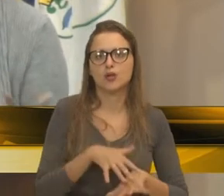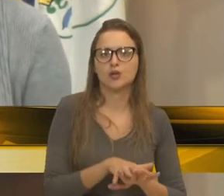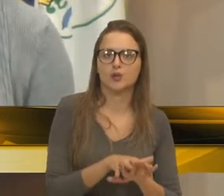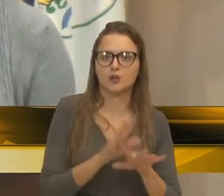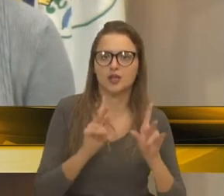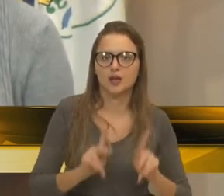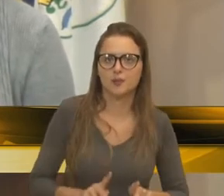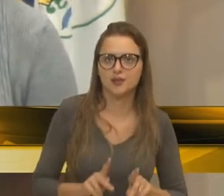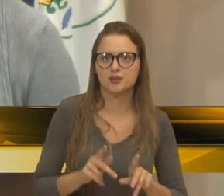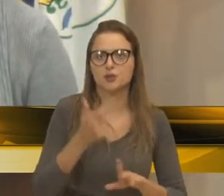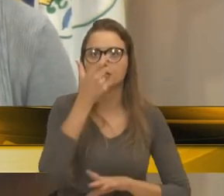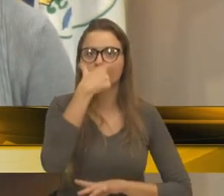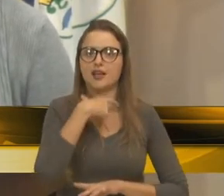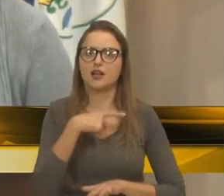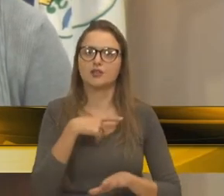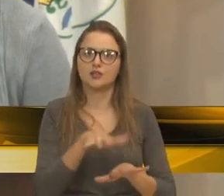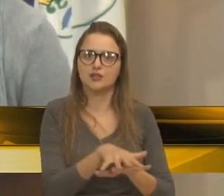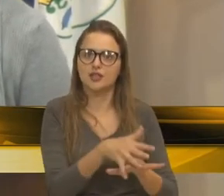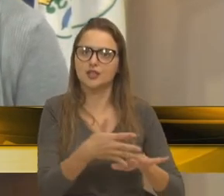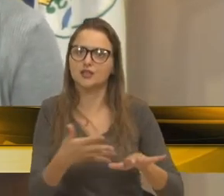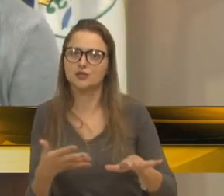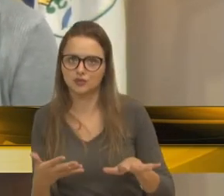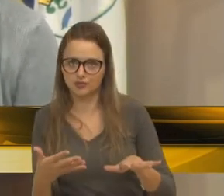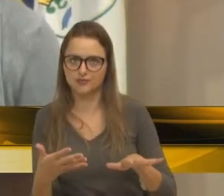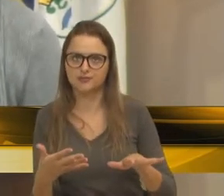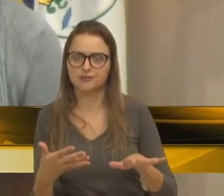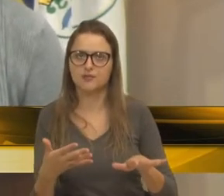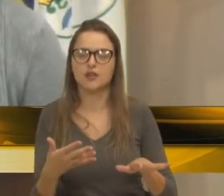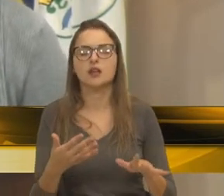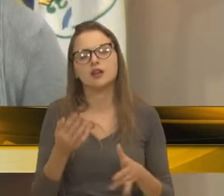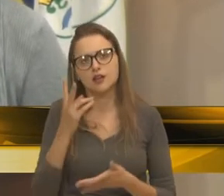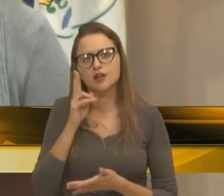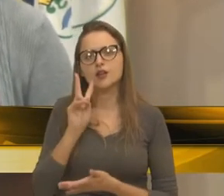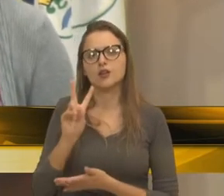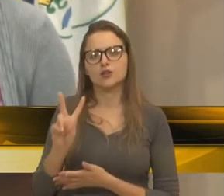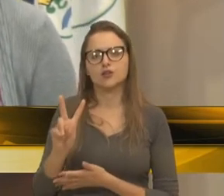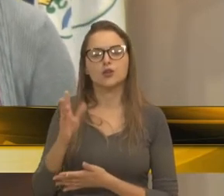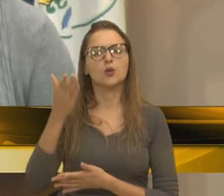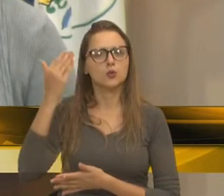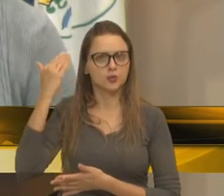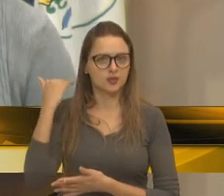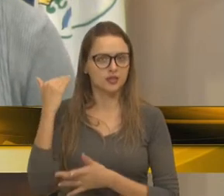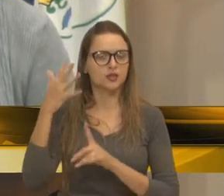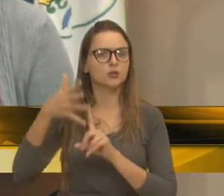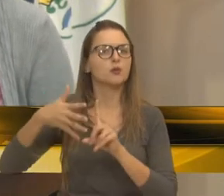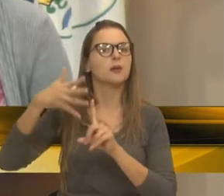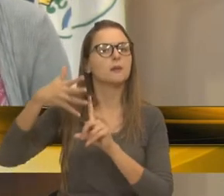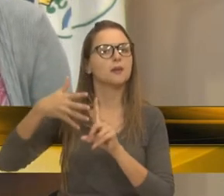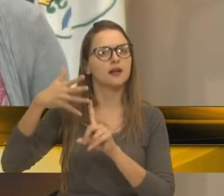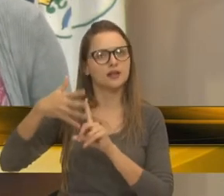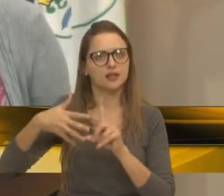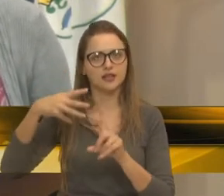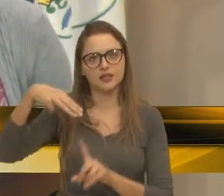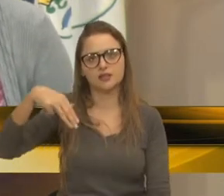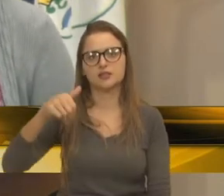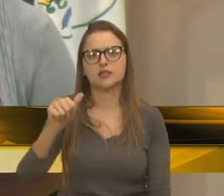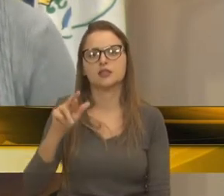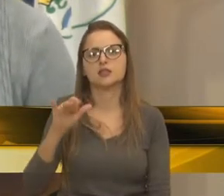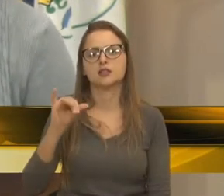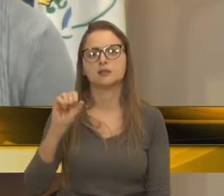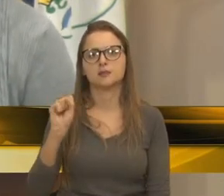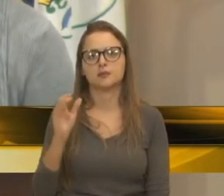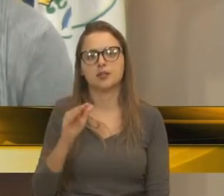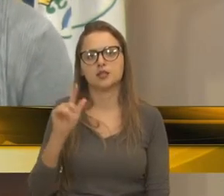sentindo excluído dentro da escola. E aí a gente viu, um tempo atrás, uma palestra do Marcos Rolim, e ele dizia